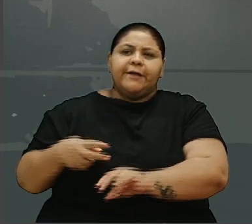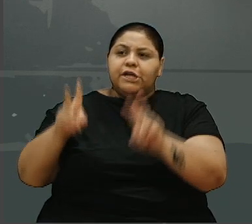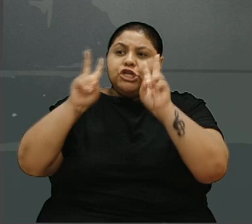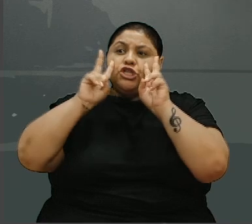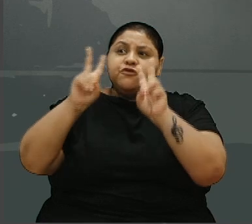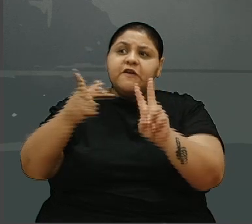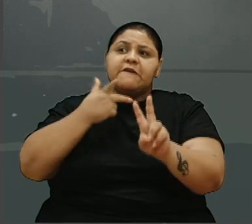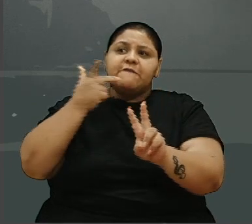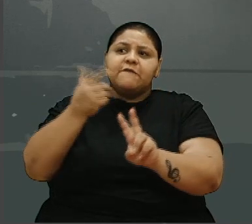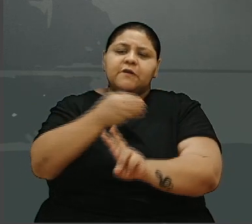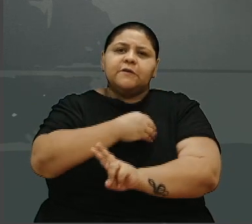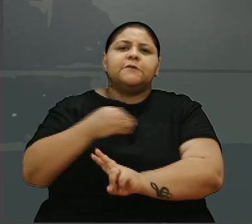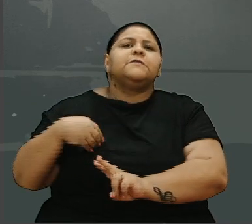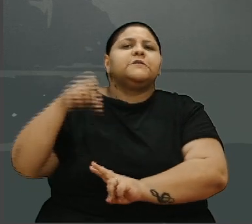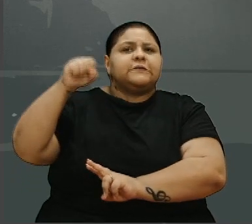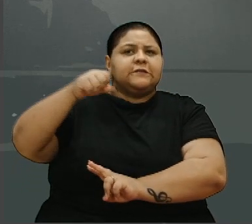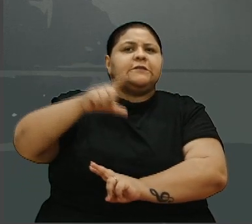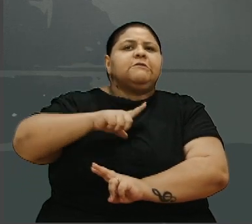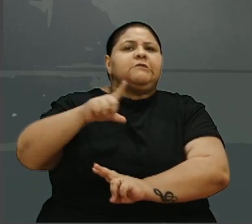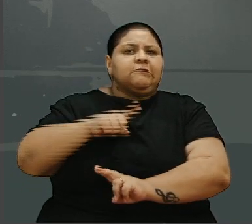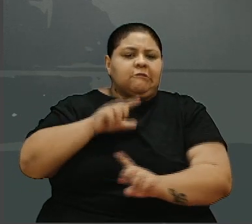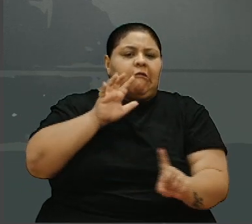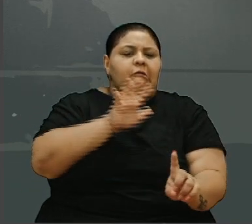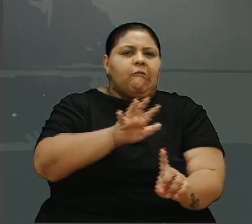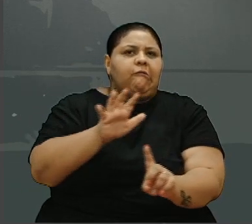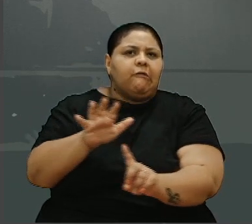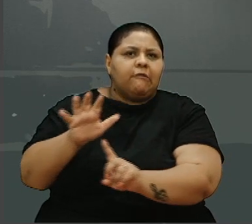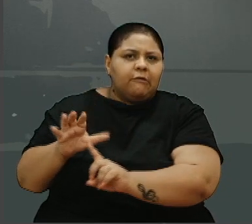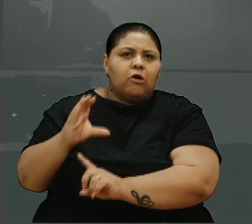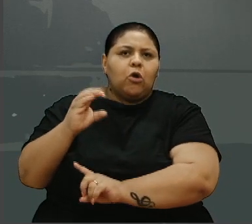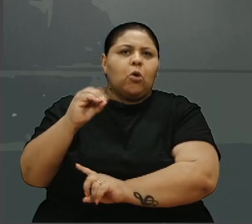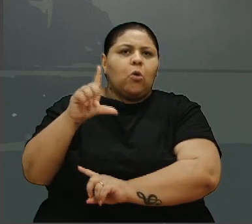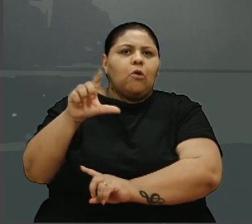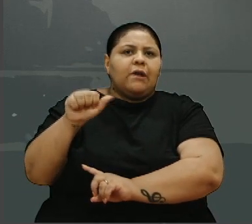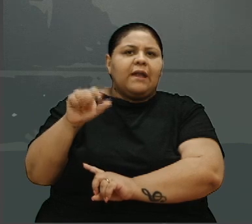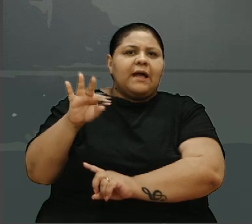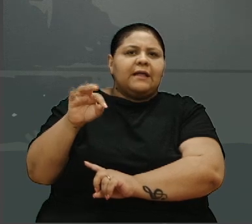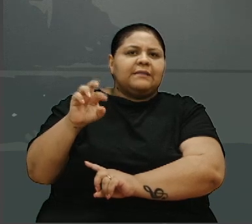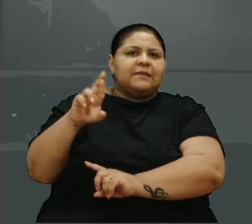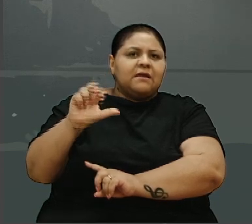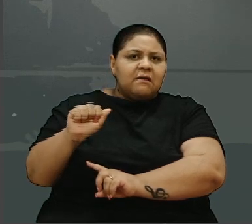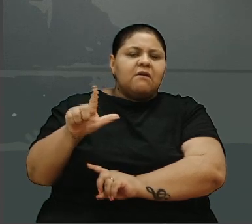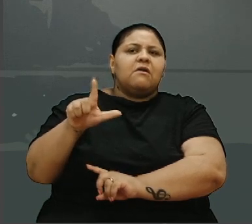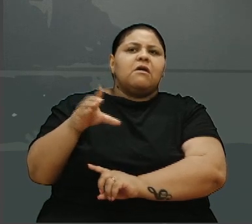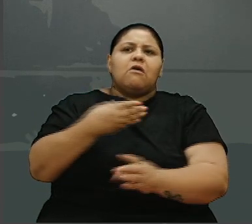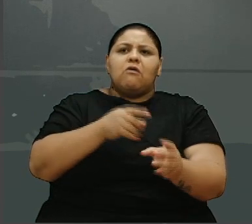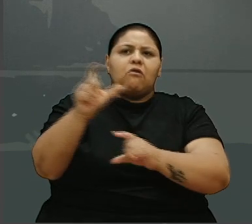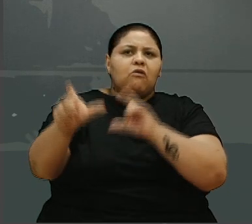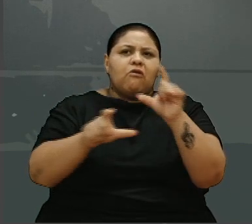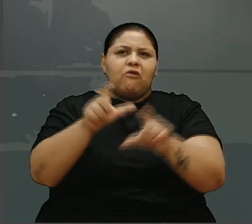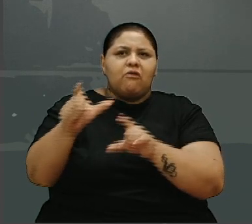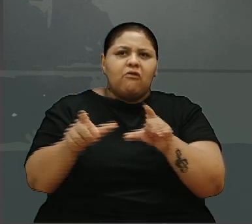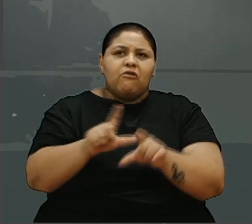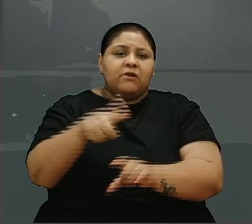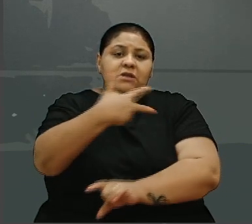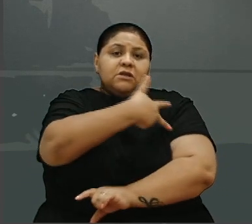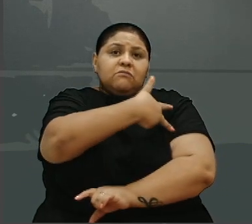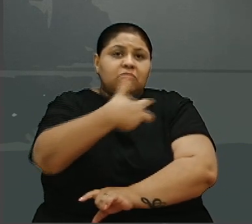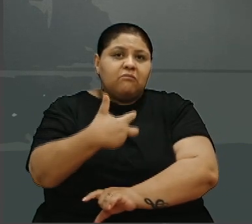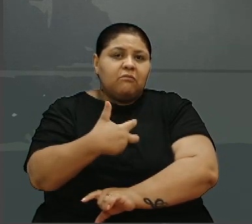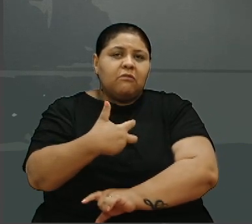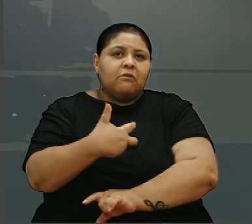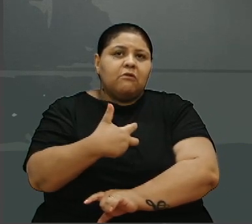falando que sim, teve muitos efeitos colaterais, tem. E, inclusive, muitas pessoas que não se vacinam,